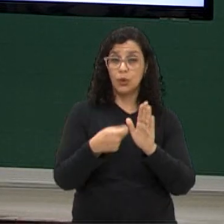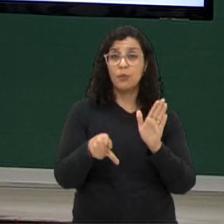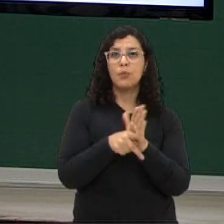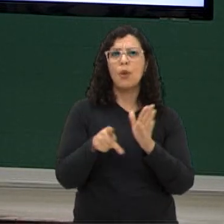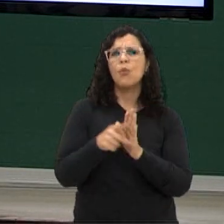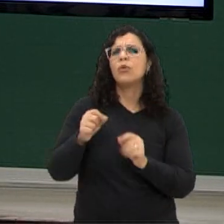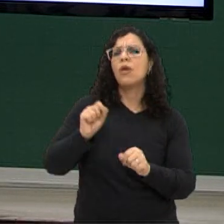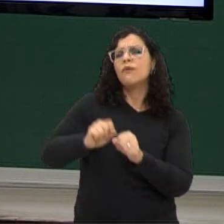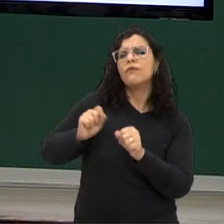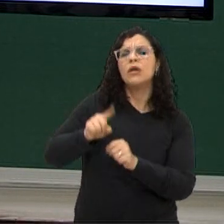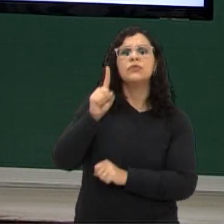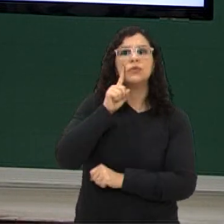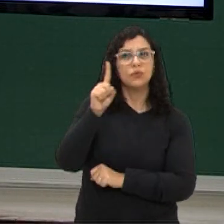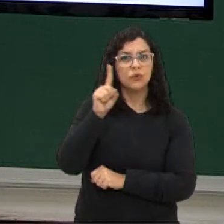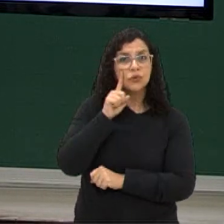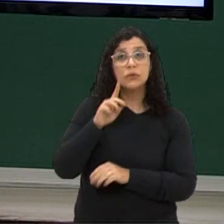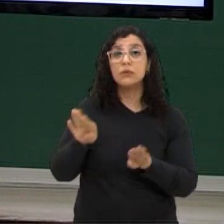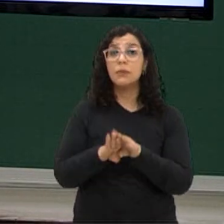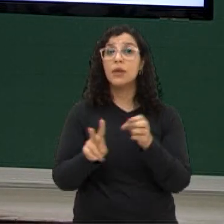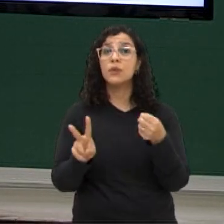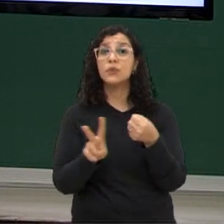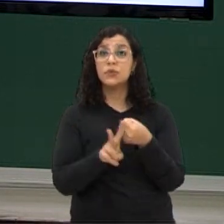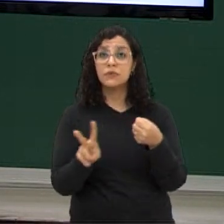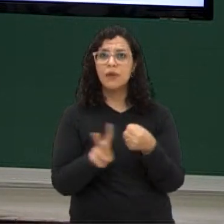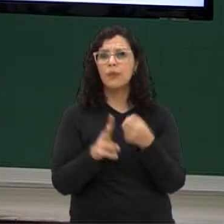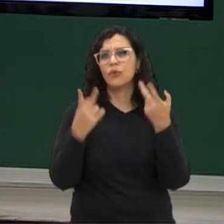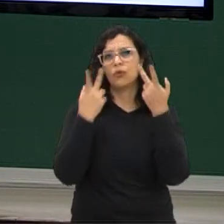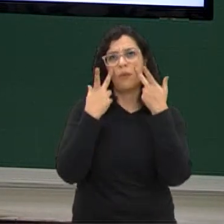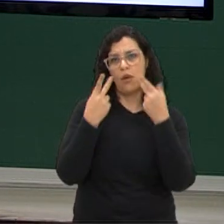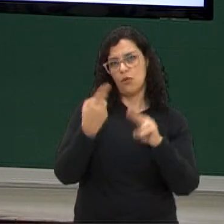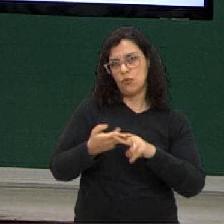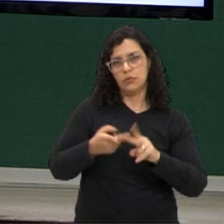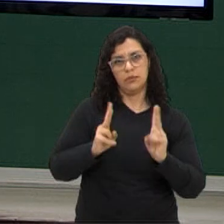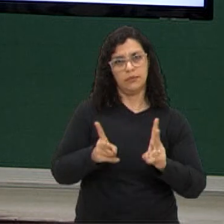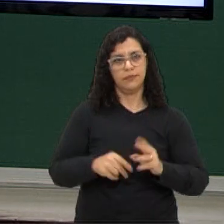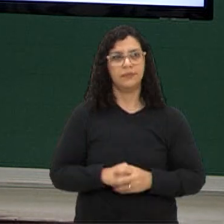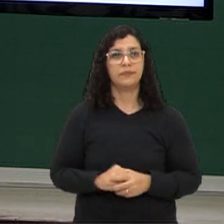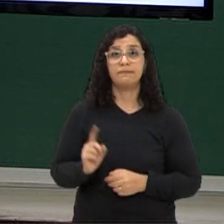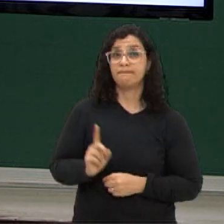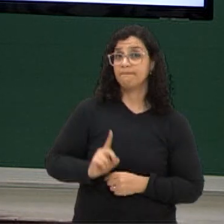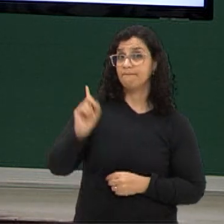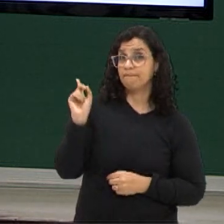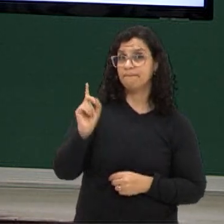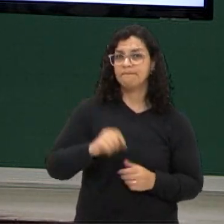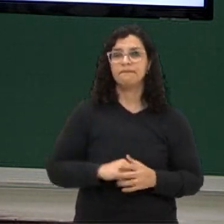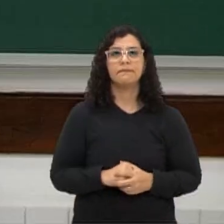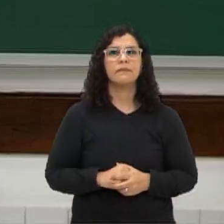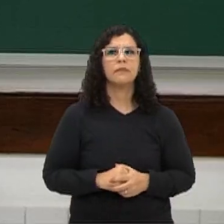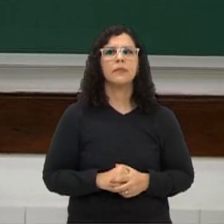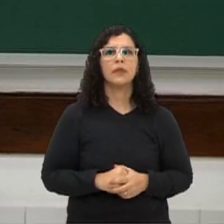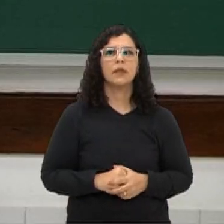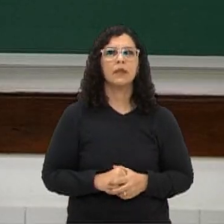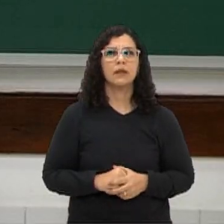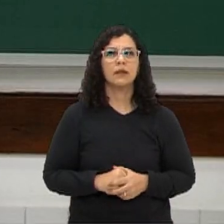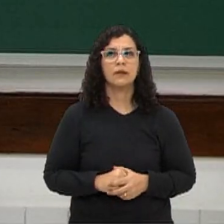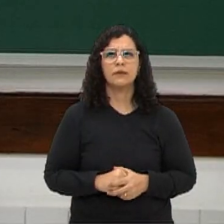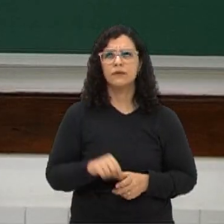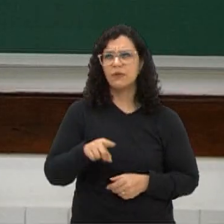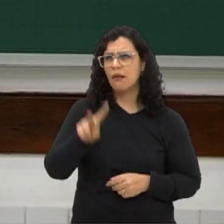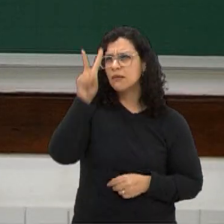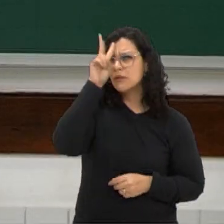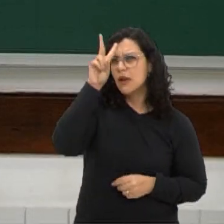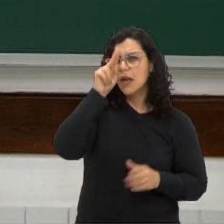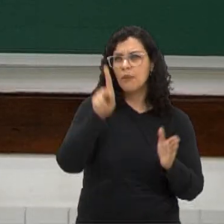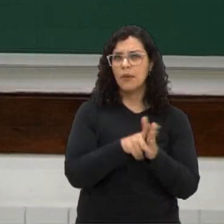tarefas diárias e emprego dos verbos de rotina. Muito bem. ¿Te acuerdas de las historietas? Você